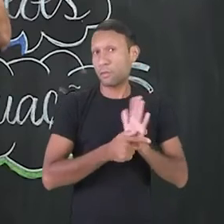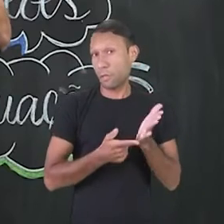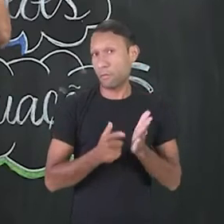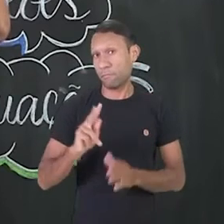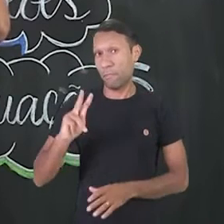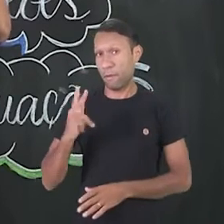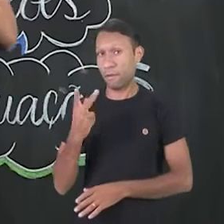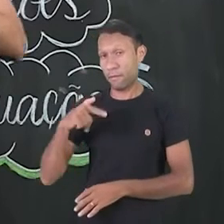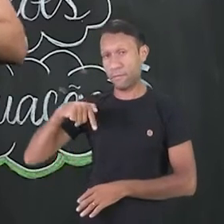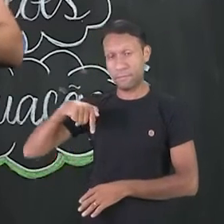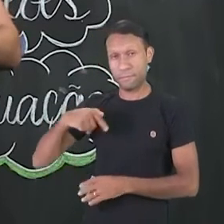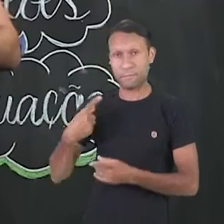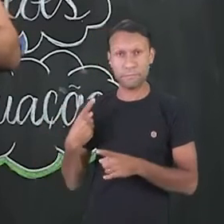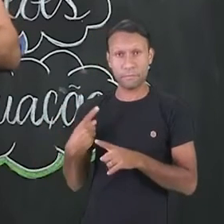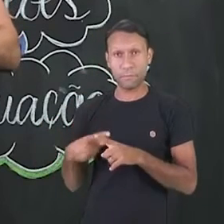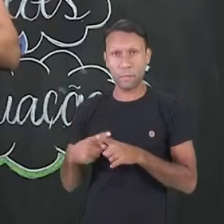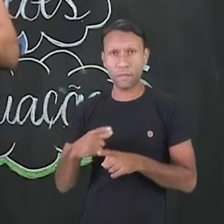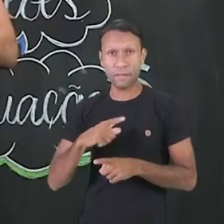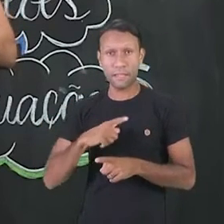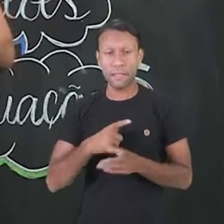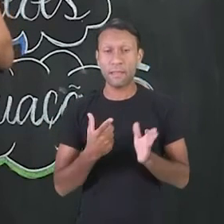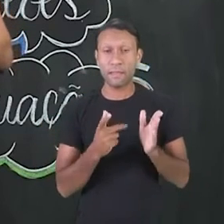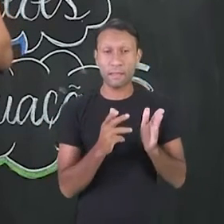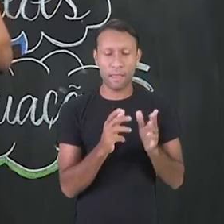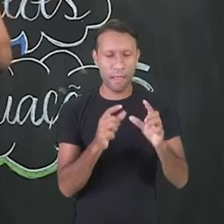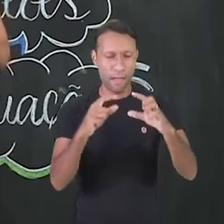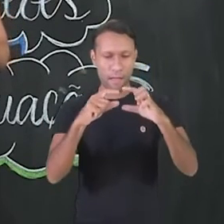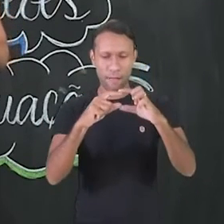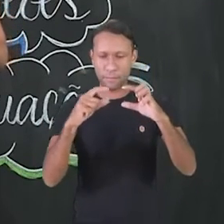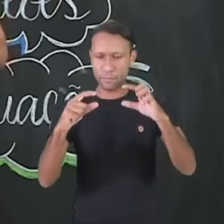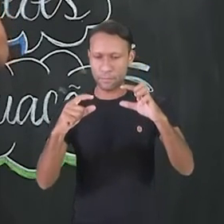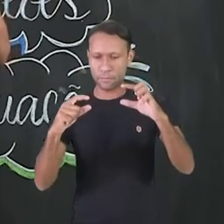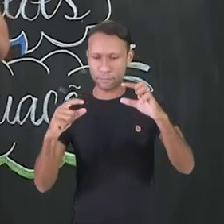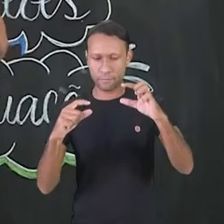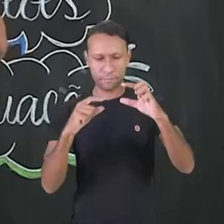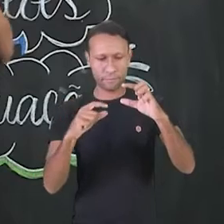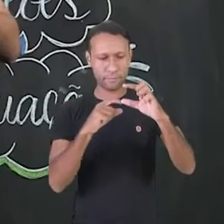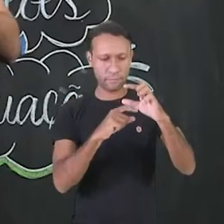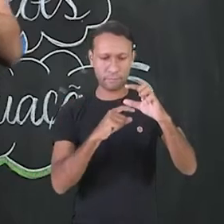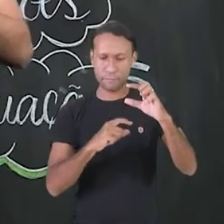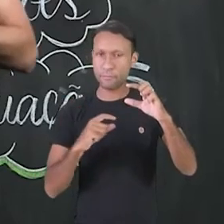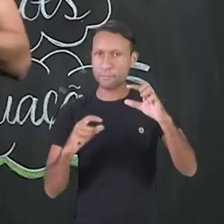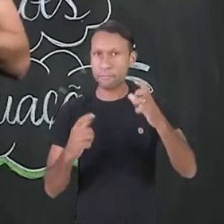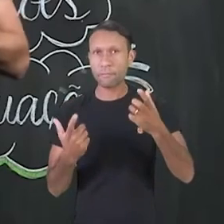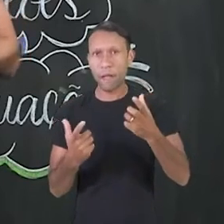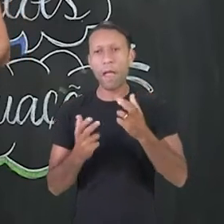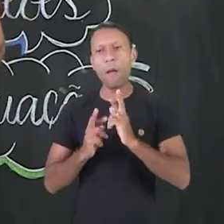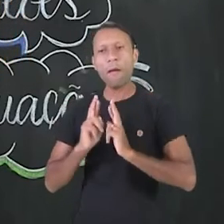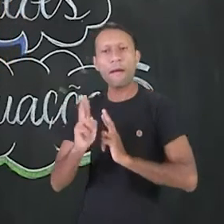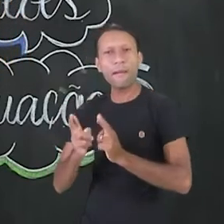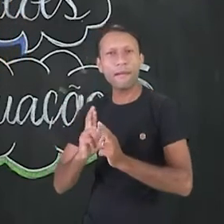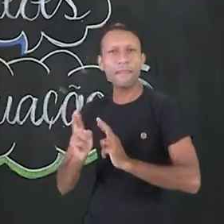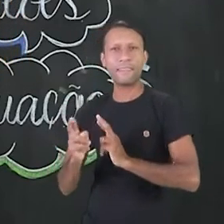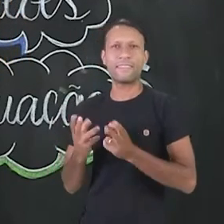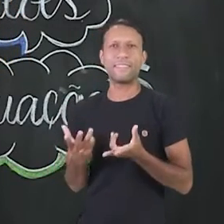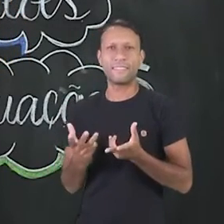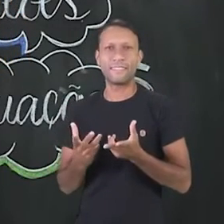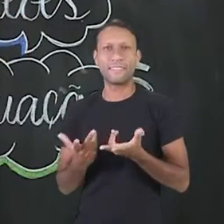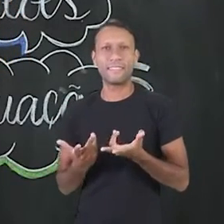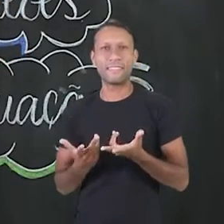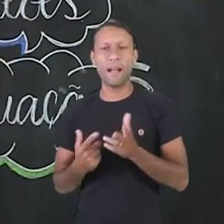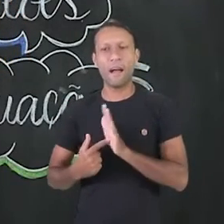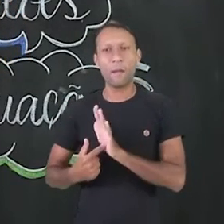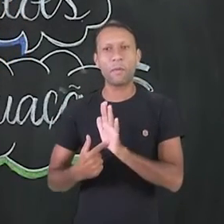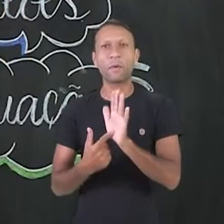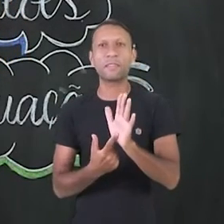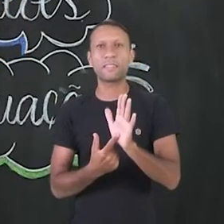o HQ. Sabe por quê? Porque você tem uma ordem de leitura, você pula de um quadro para o outro. Essa relação entre os quadros vai marcando